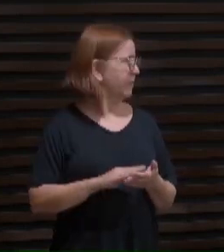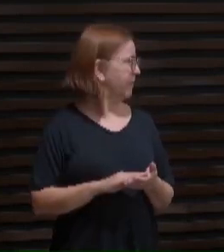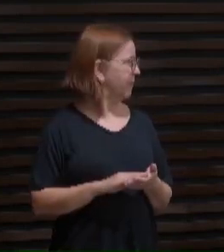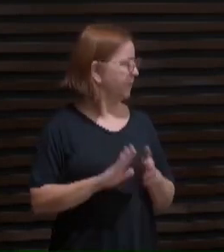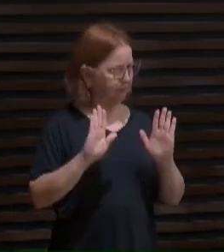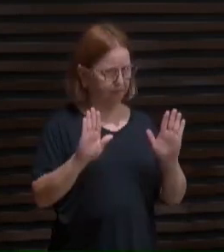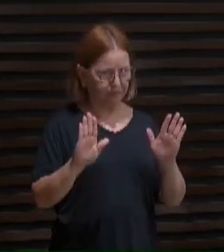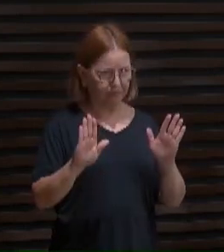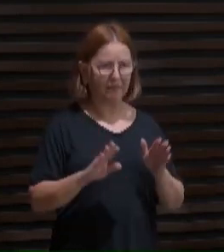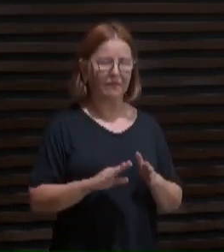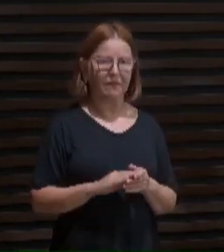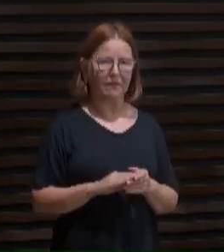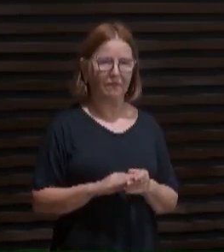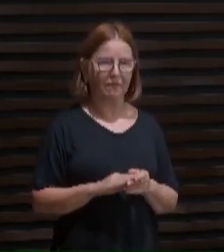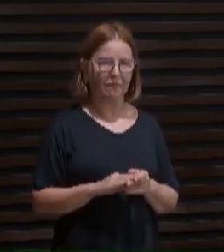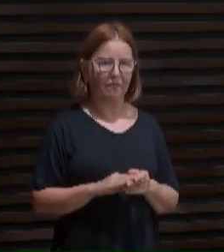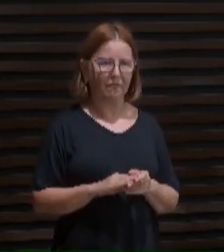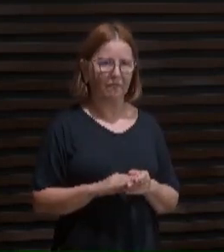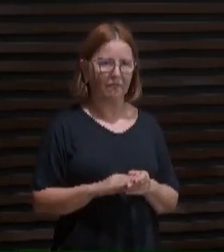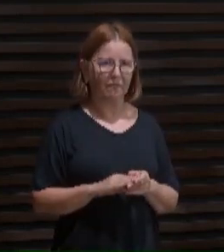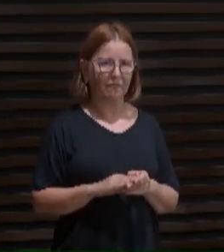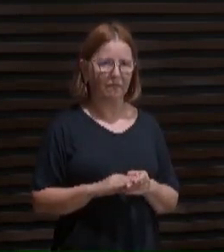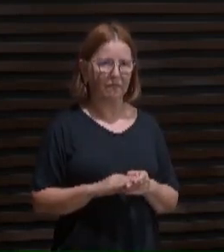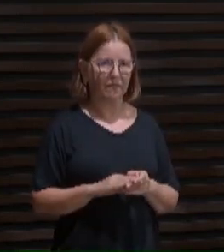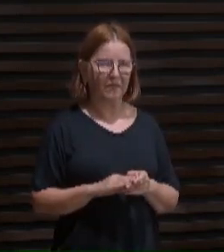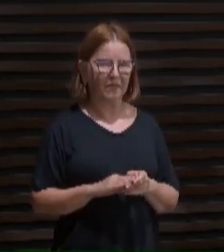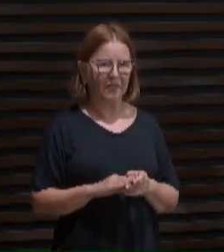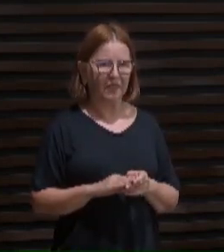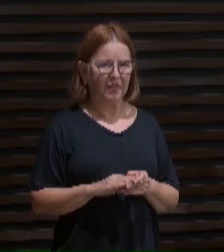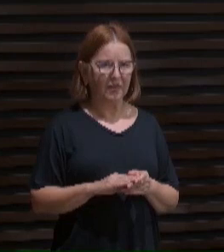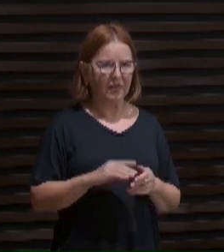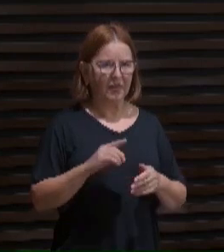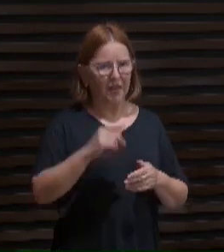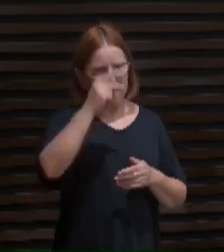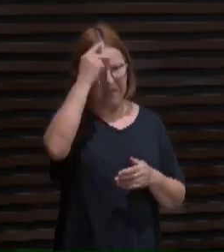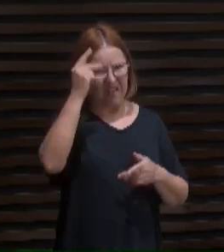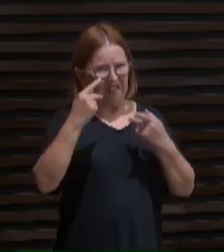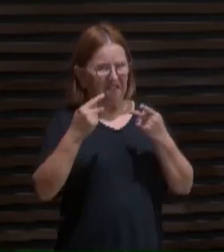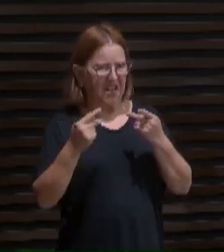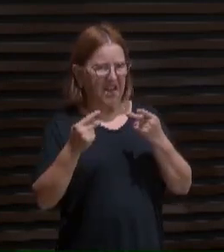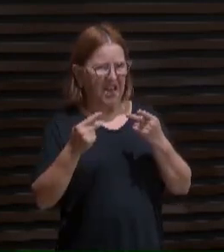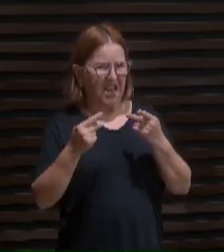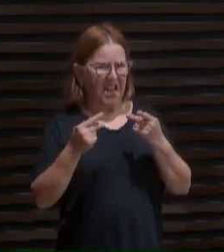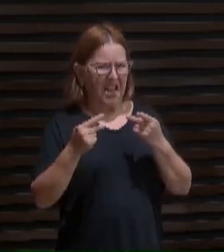Aliás, eu não admito Deus se eu não for Deus. Quem